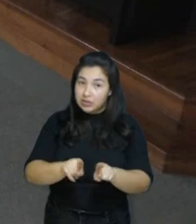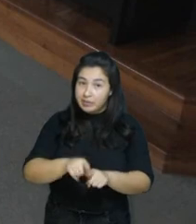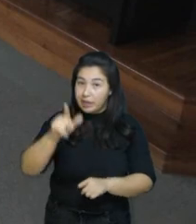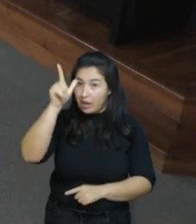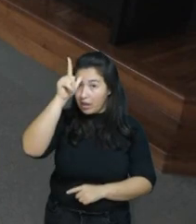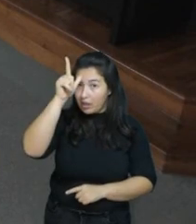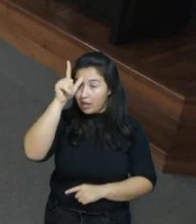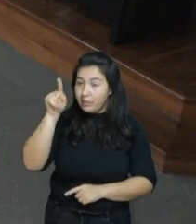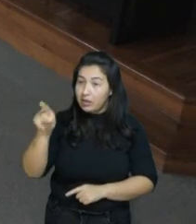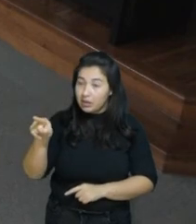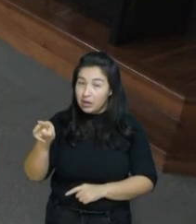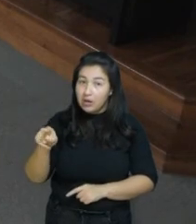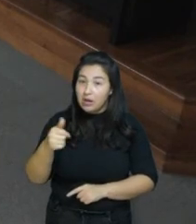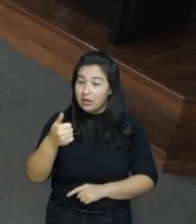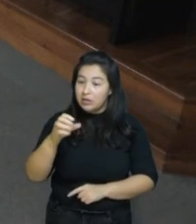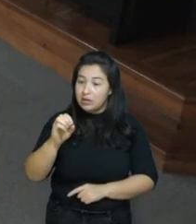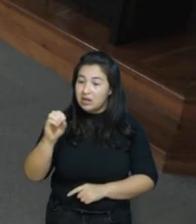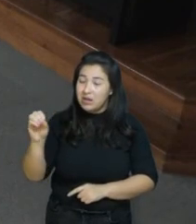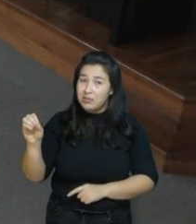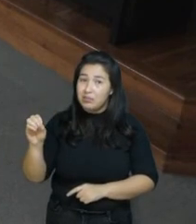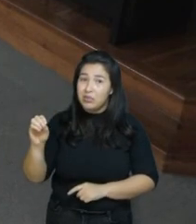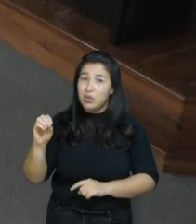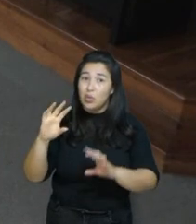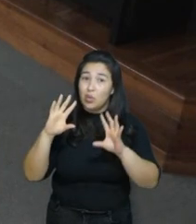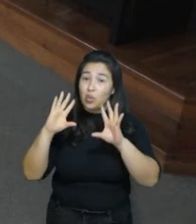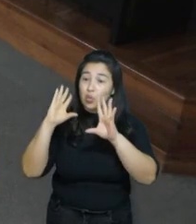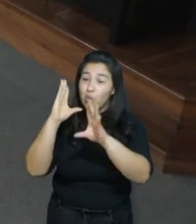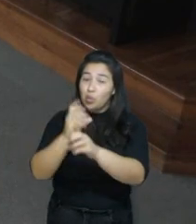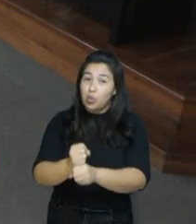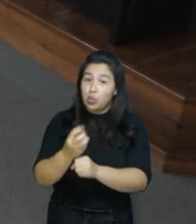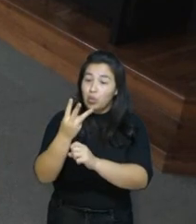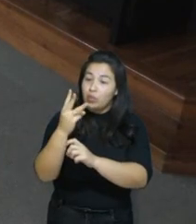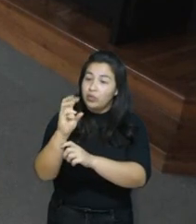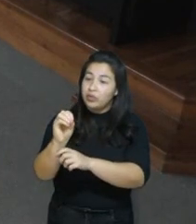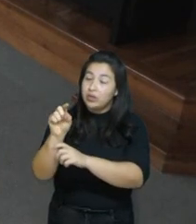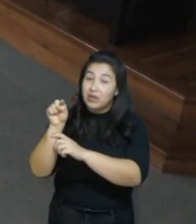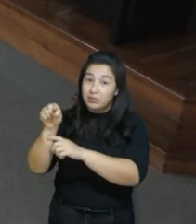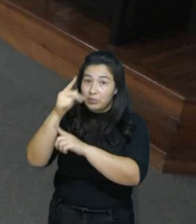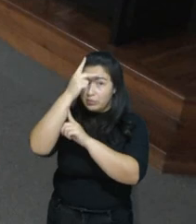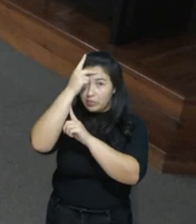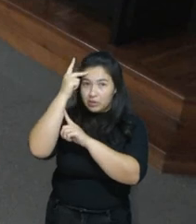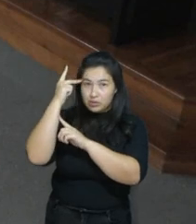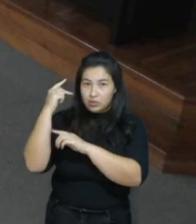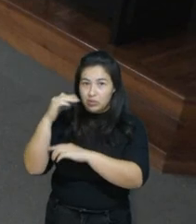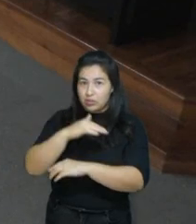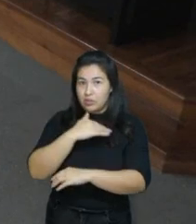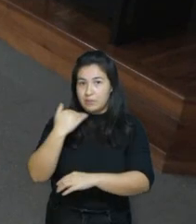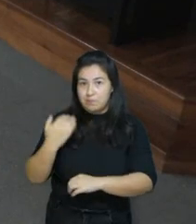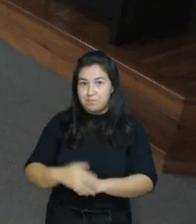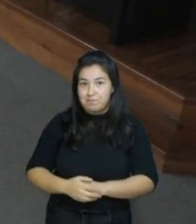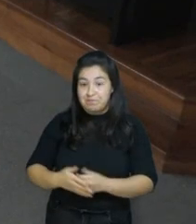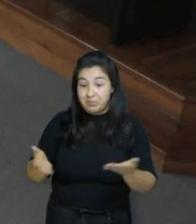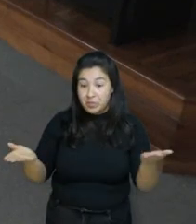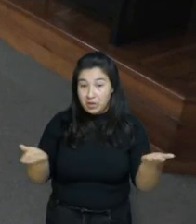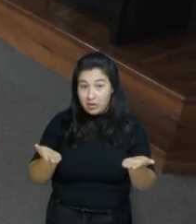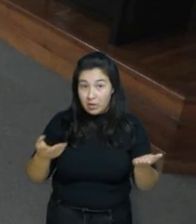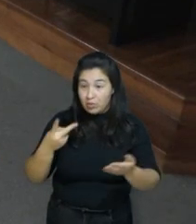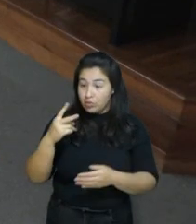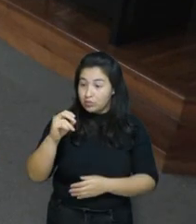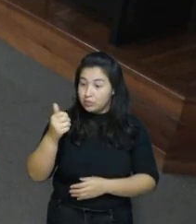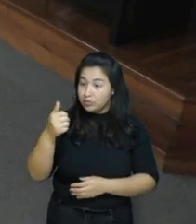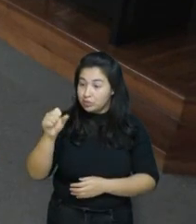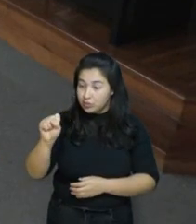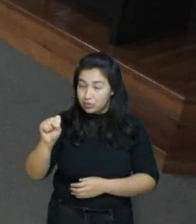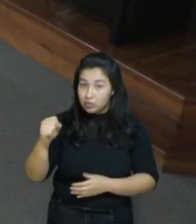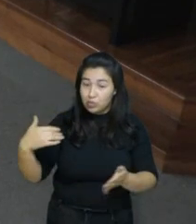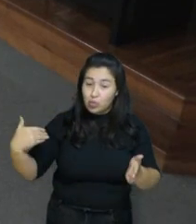lá todos os países da Europa, foi 30 mil pessoas que morreram. Tá? E agora, desde 2018, é quase que todo ano tem